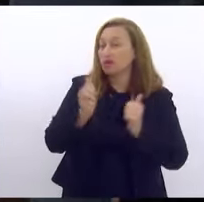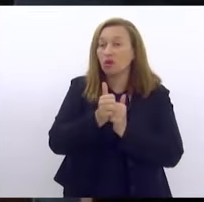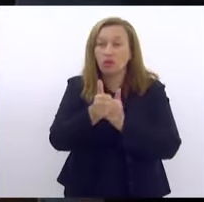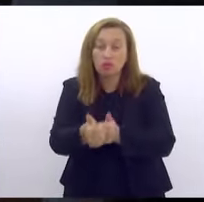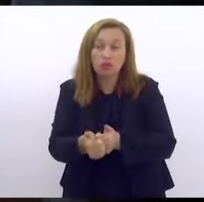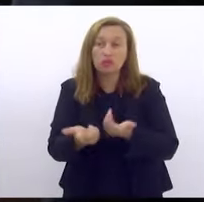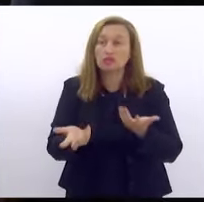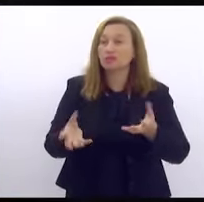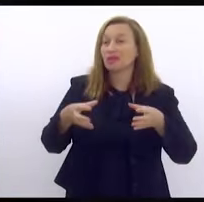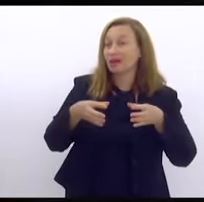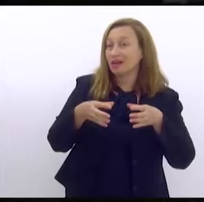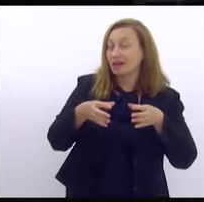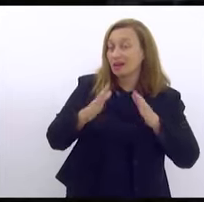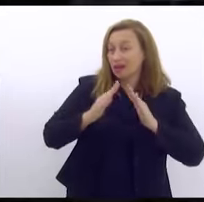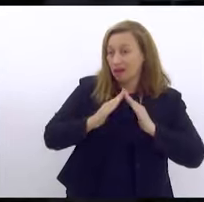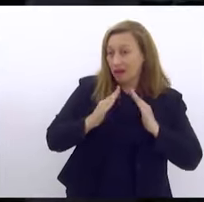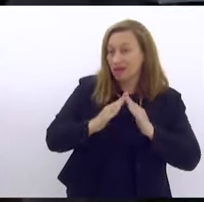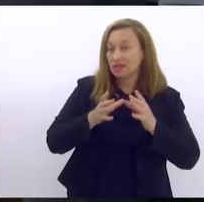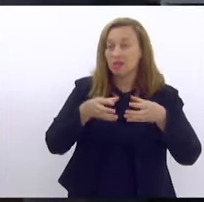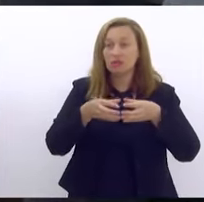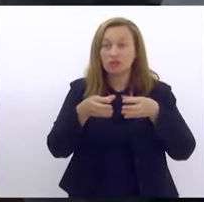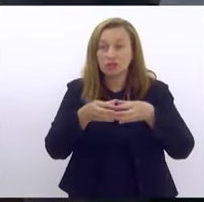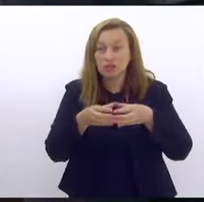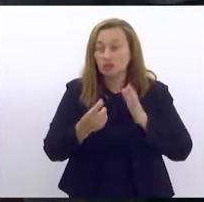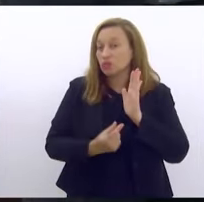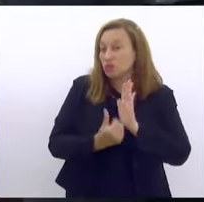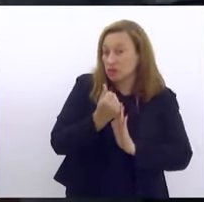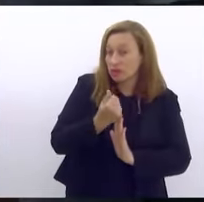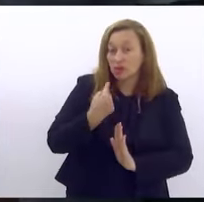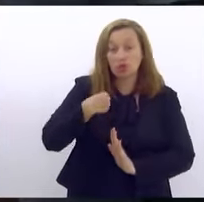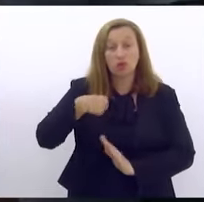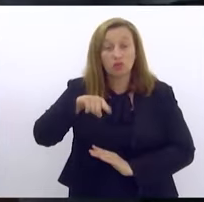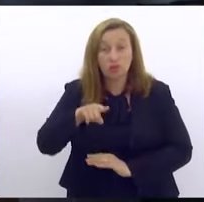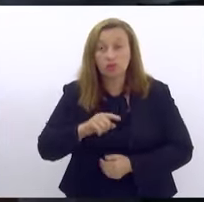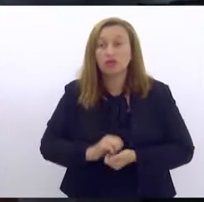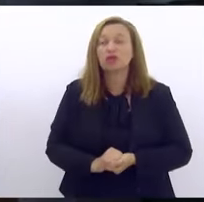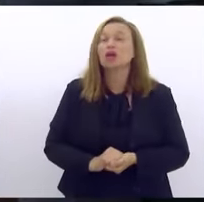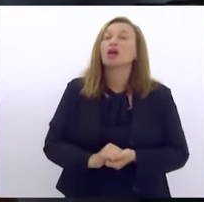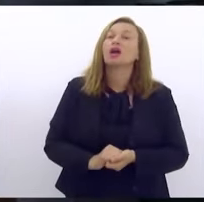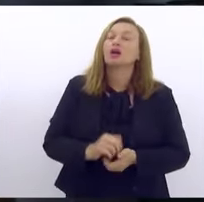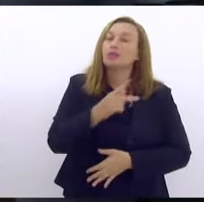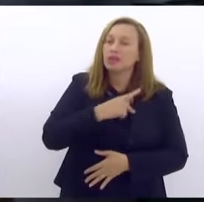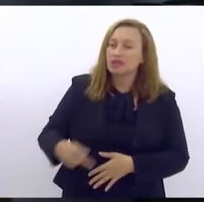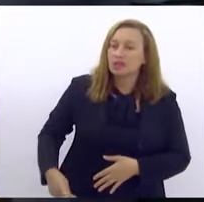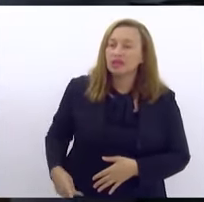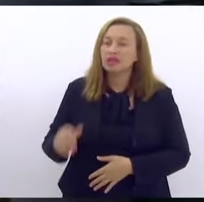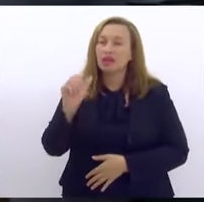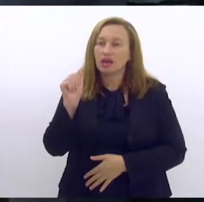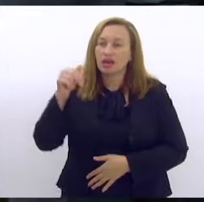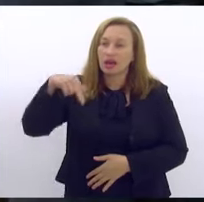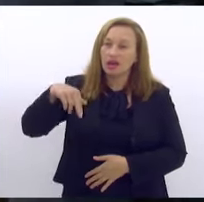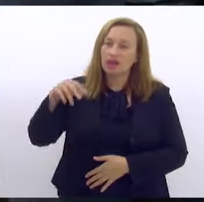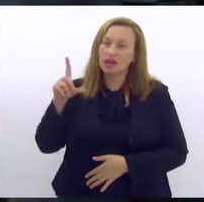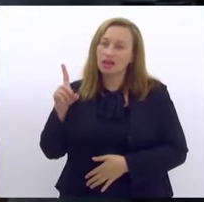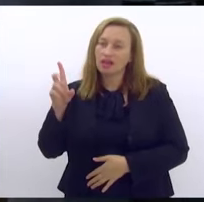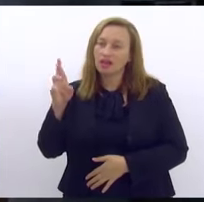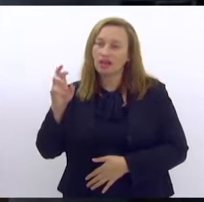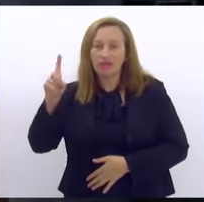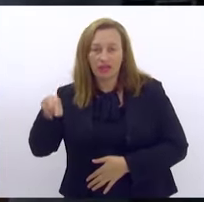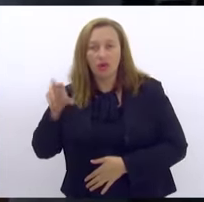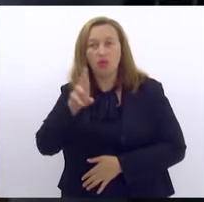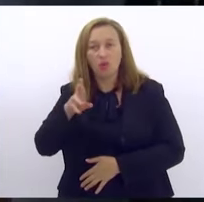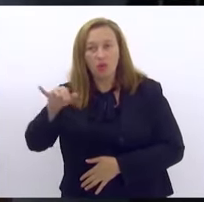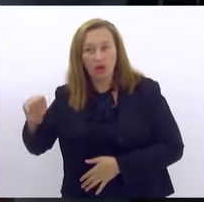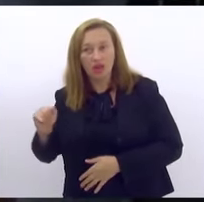Comissão de Orçamento, que eu tive a honra de presidir, a condução do presidente e deputado André Corrêa, absolutamente técnica, de toda a